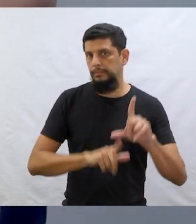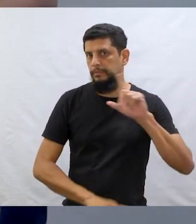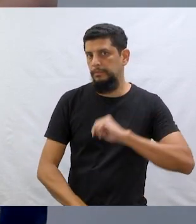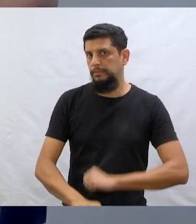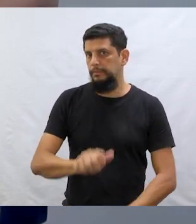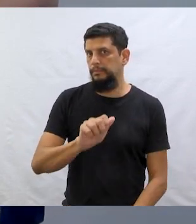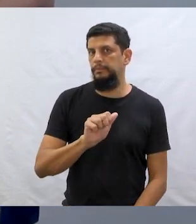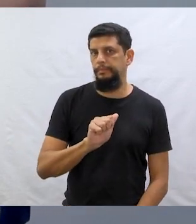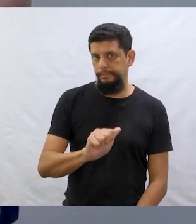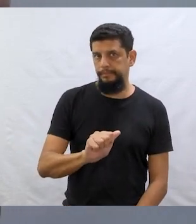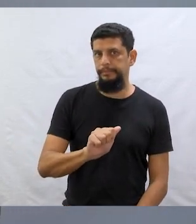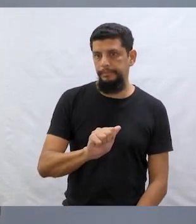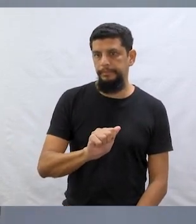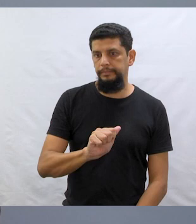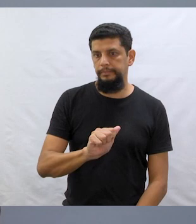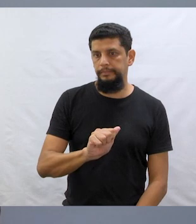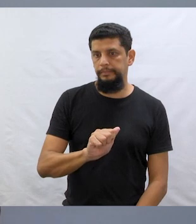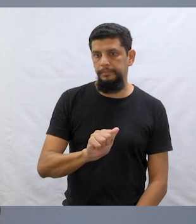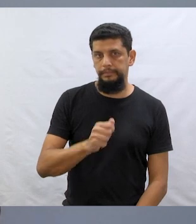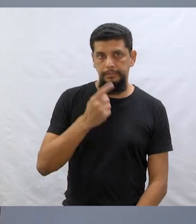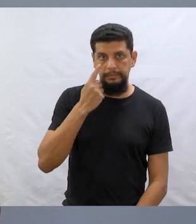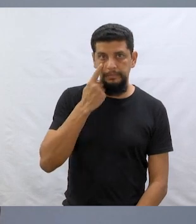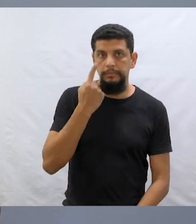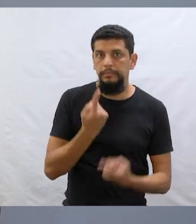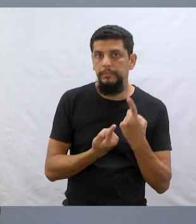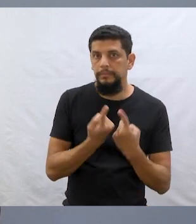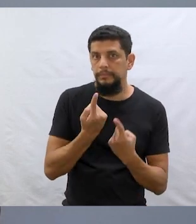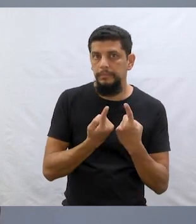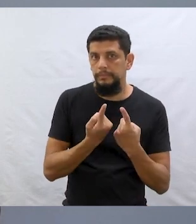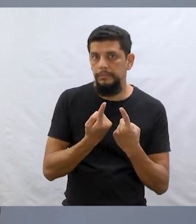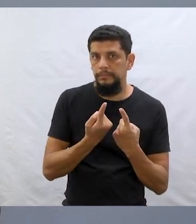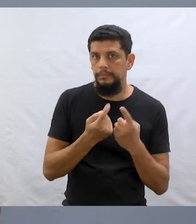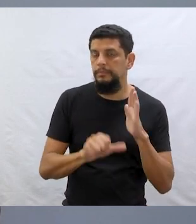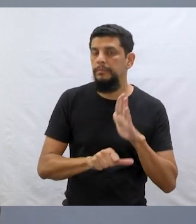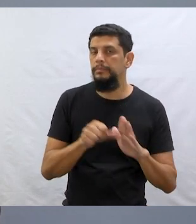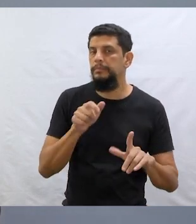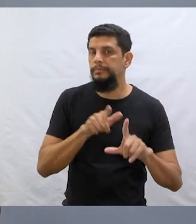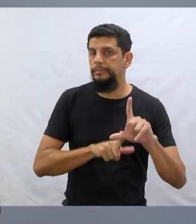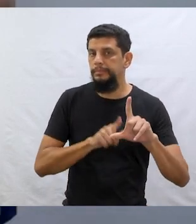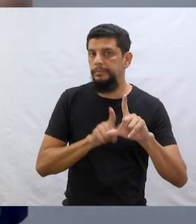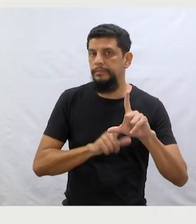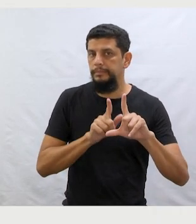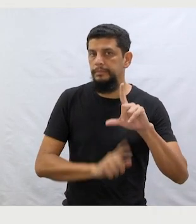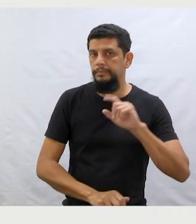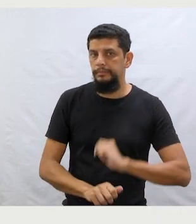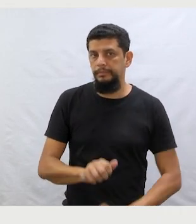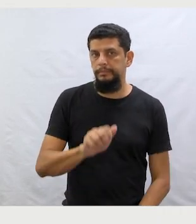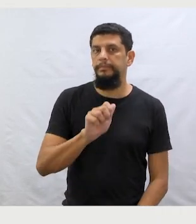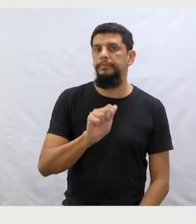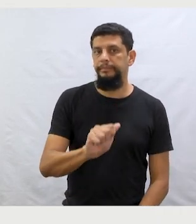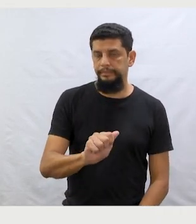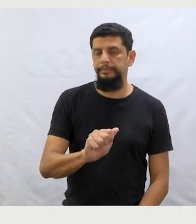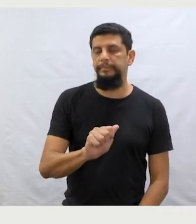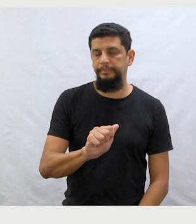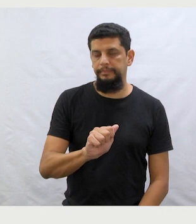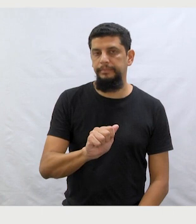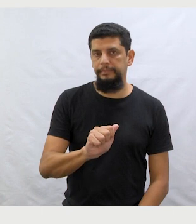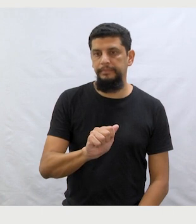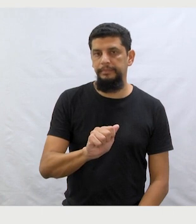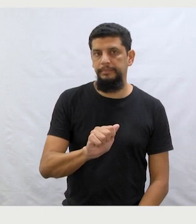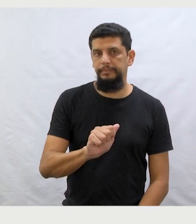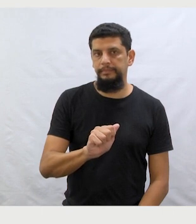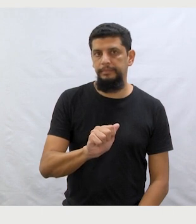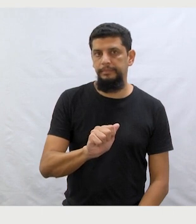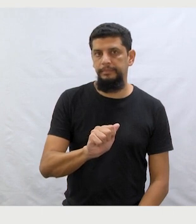Olhem lá. E que, com que letra começa a palavra amarelo? A letra A.